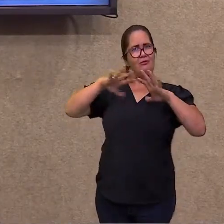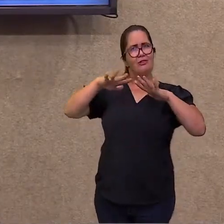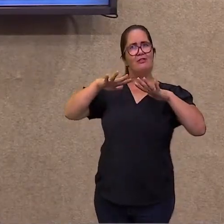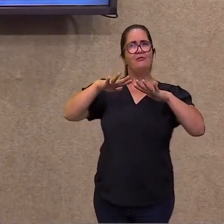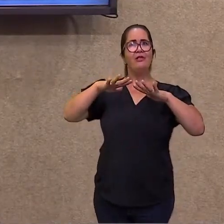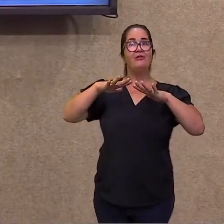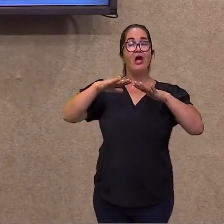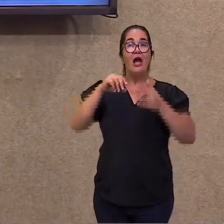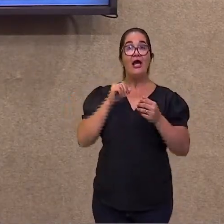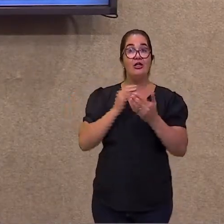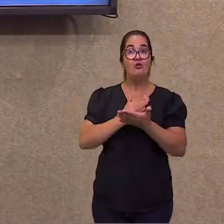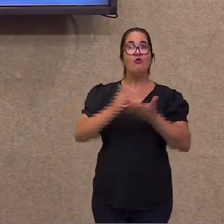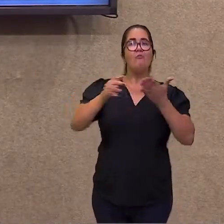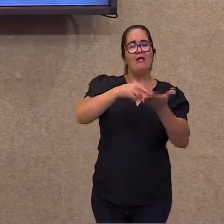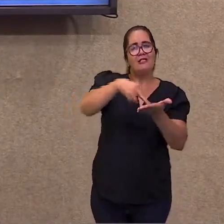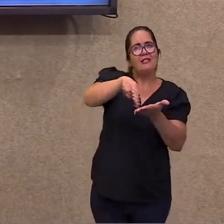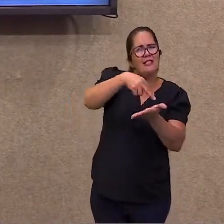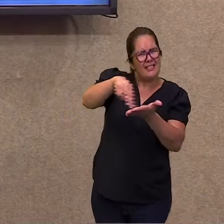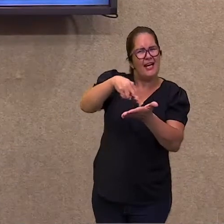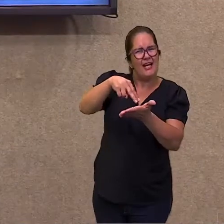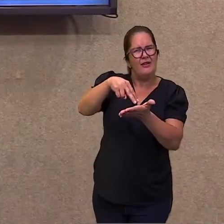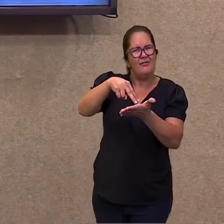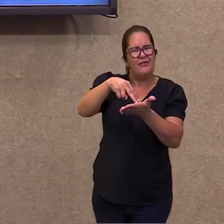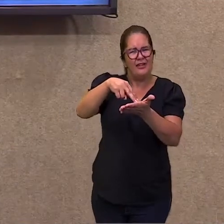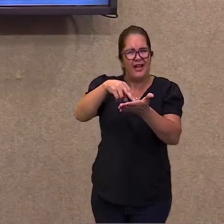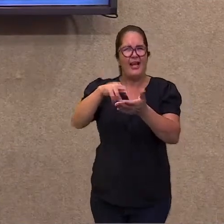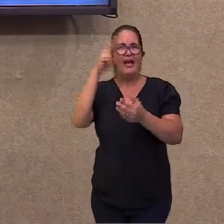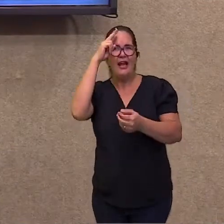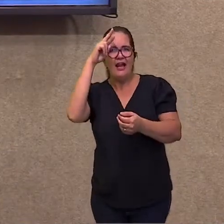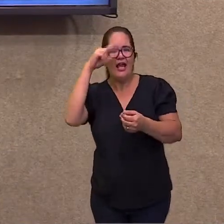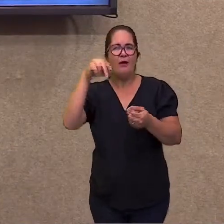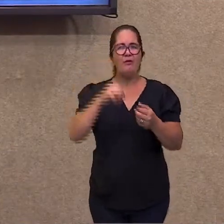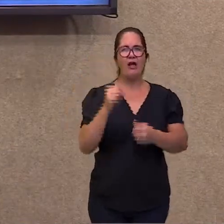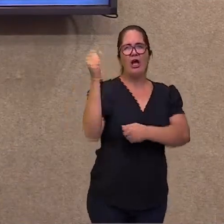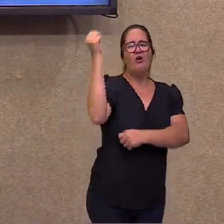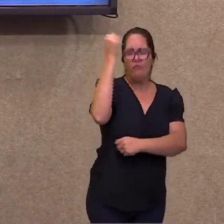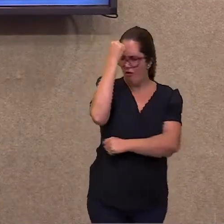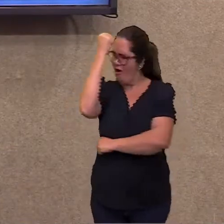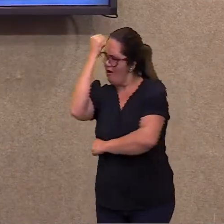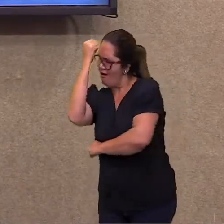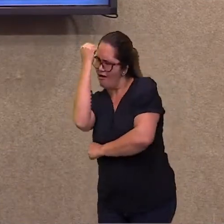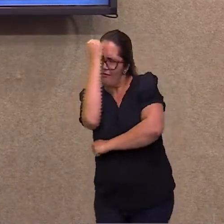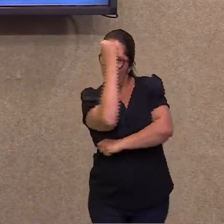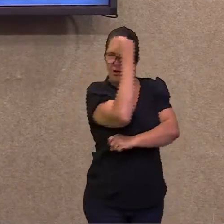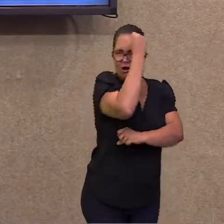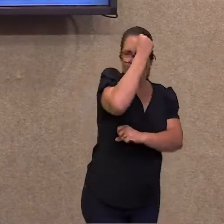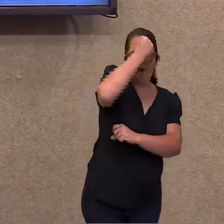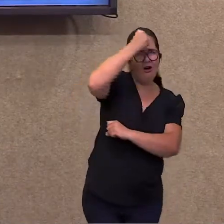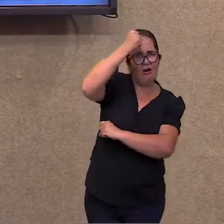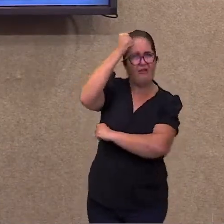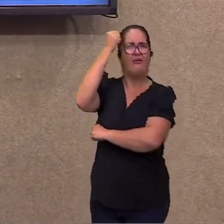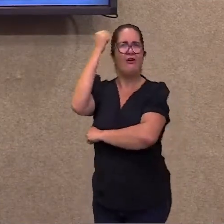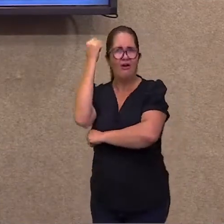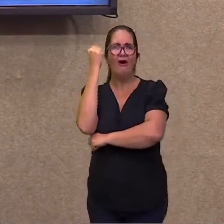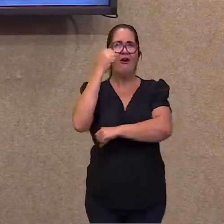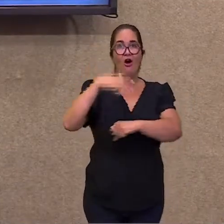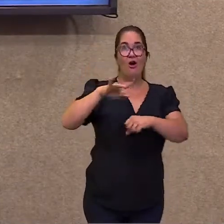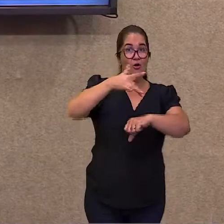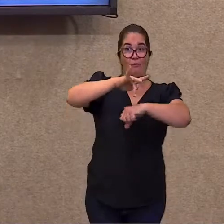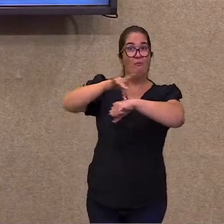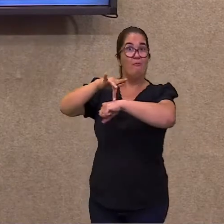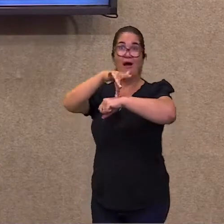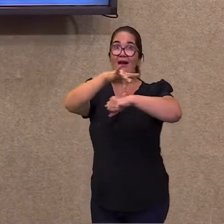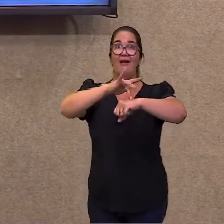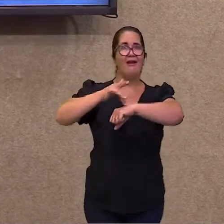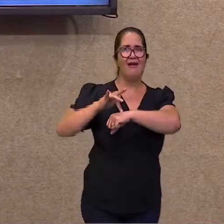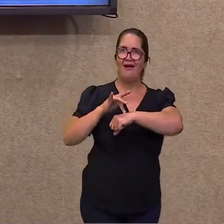isso? Se nós estamos dançando um pagode, o corpo se movimenta de um jeito. Se é um forró, o corpo movimenta de outro. Então, a